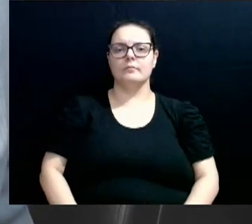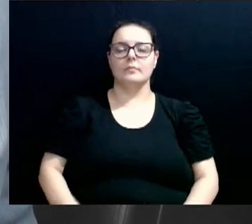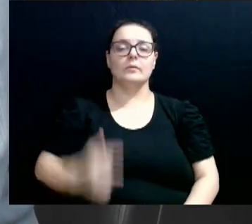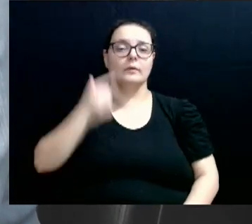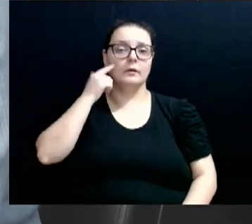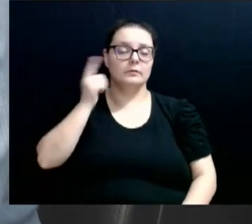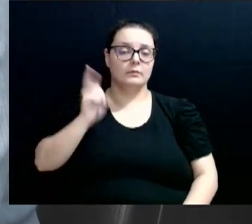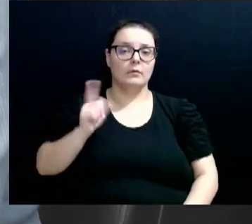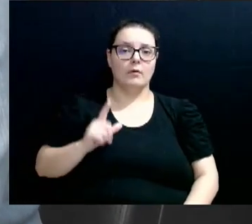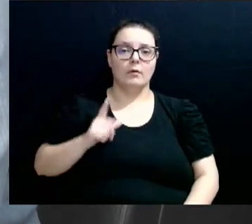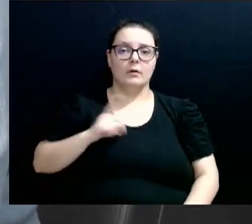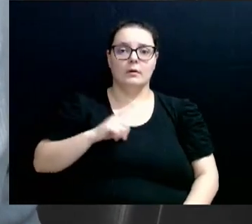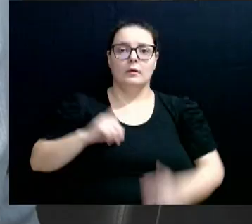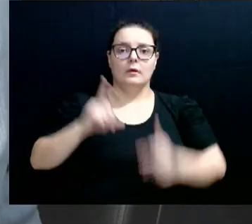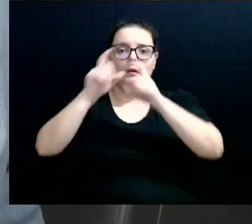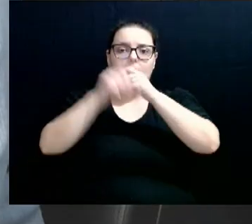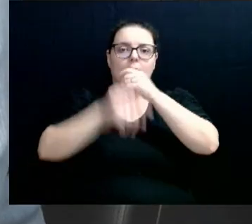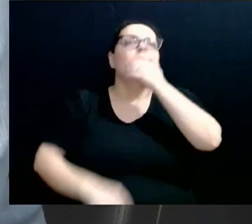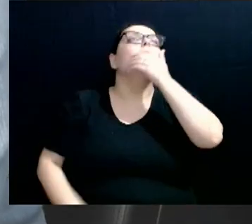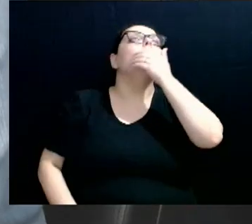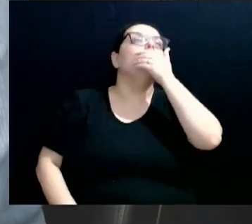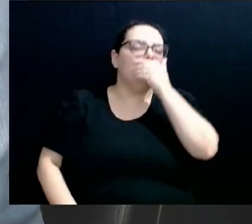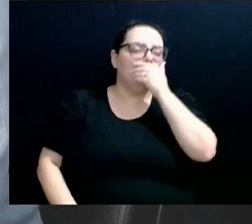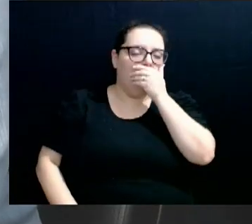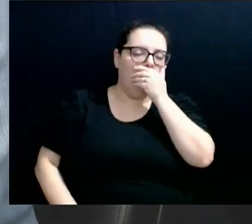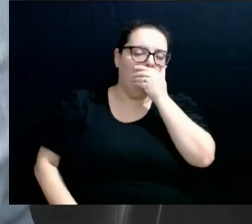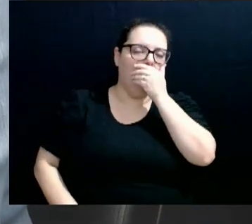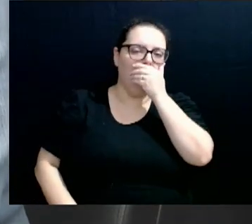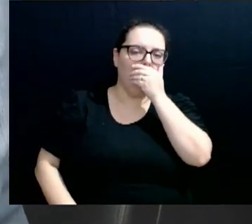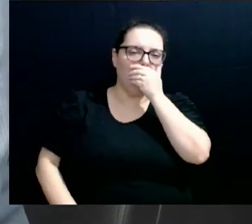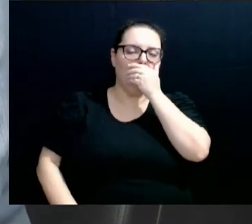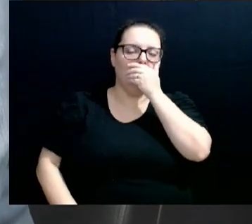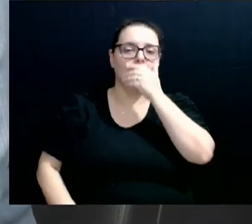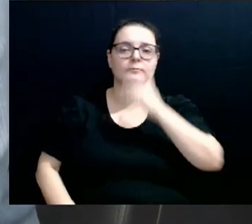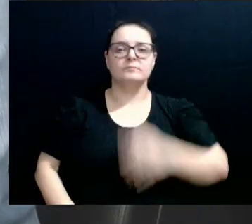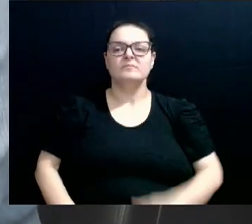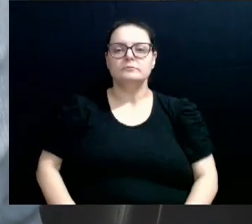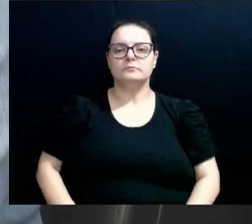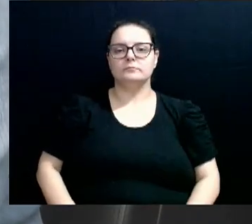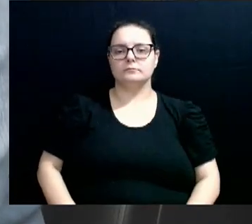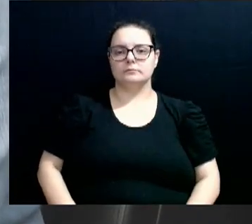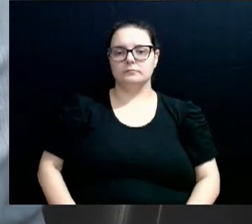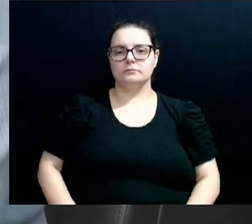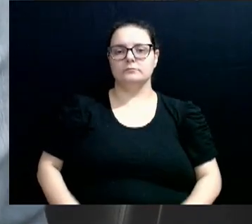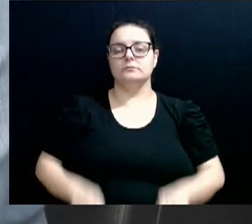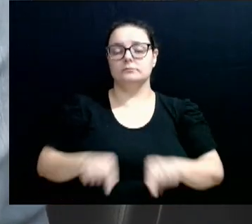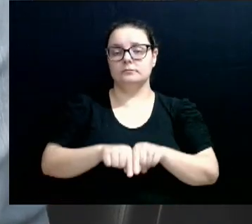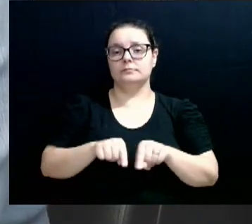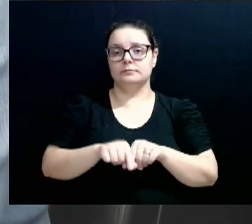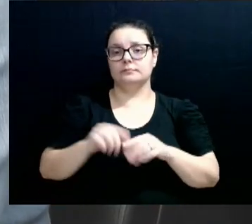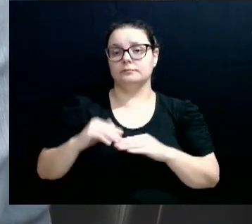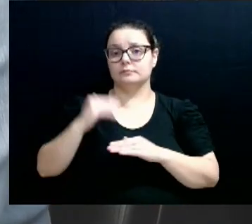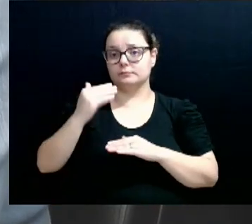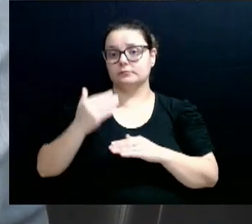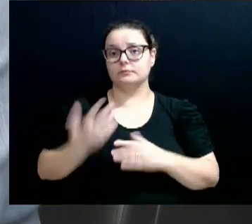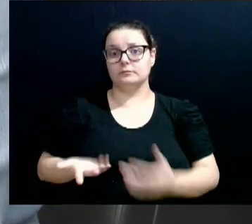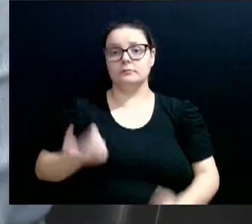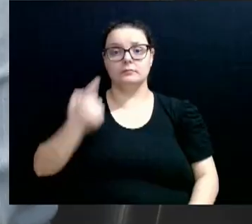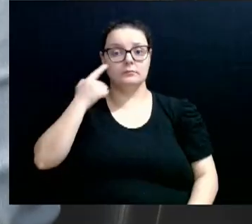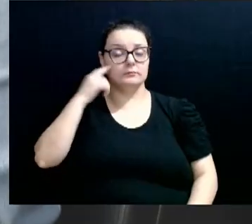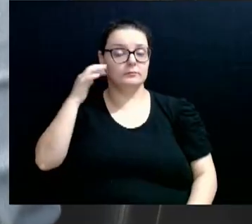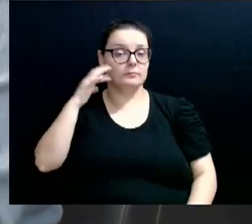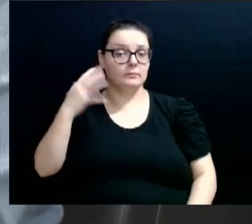dificuldade econômica para isso, sim, mas tem uma questão que é muito mais do que isso. É interessante pensar que a gente